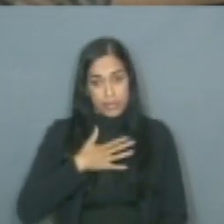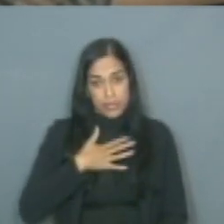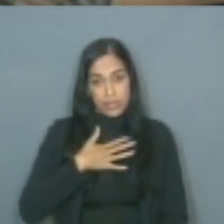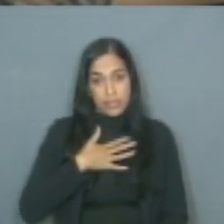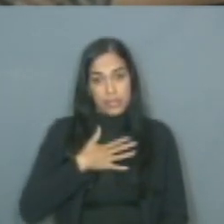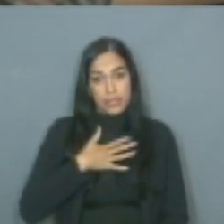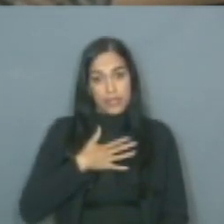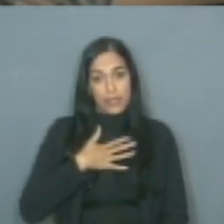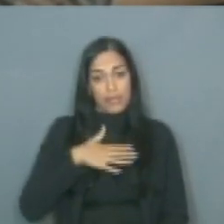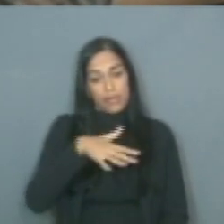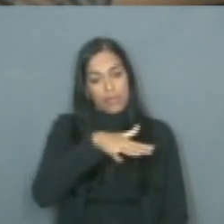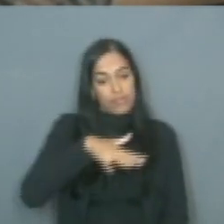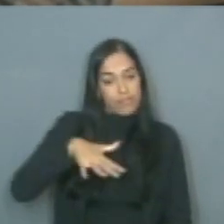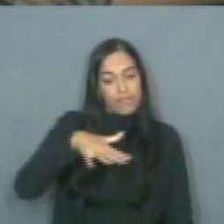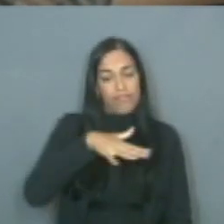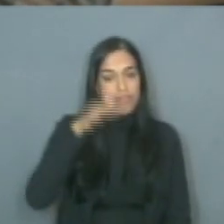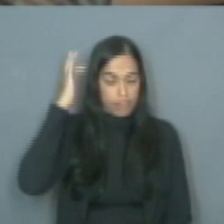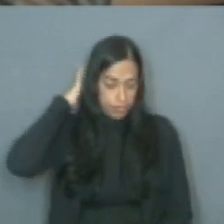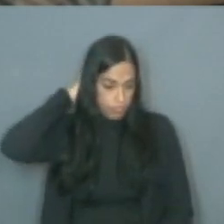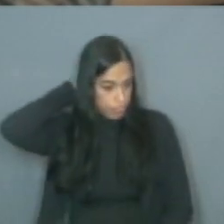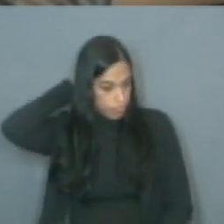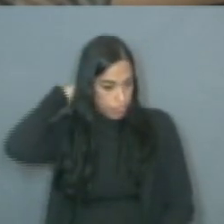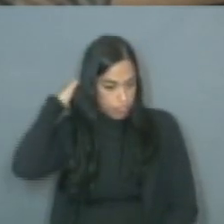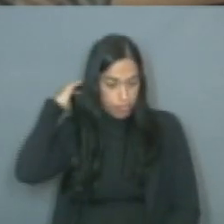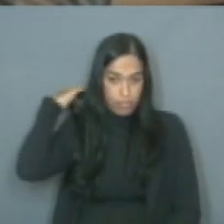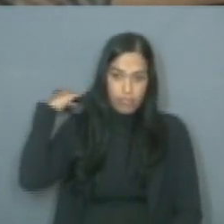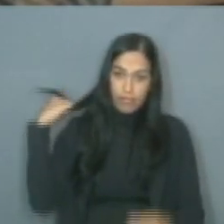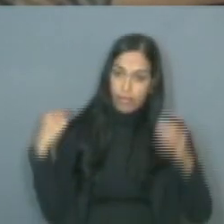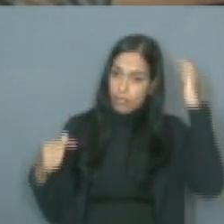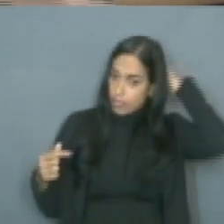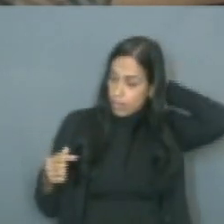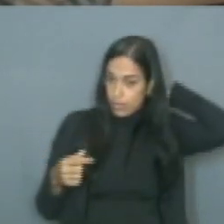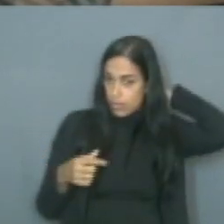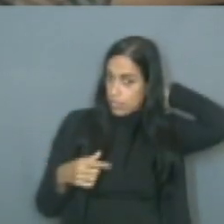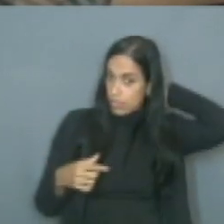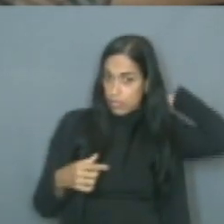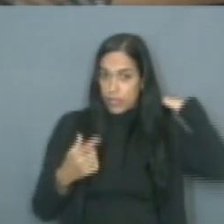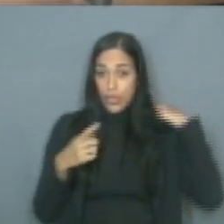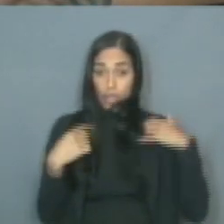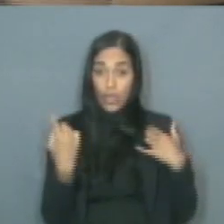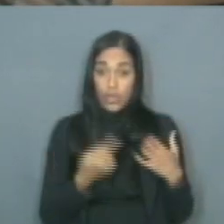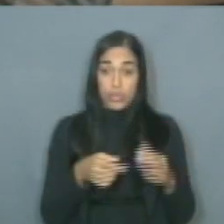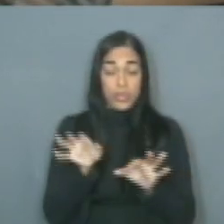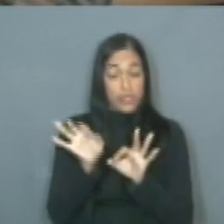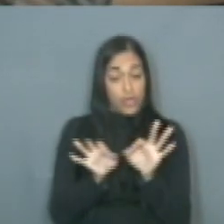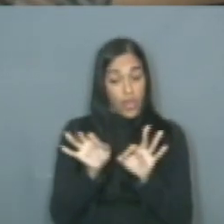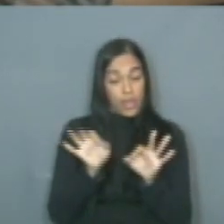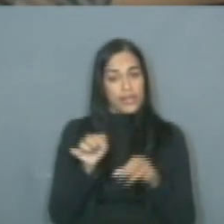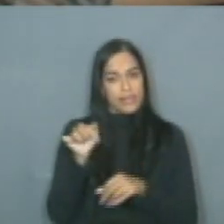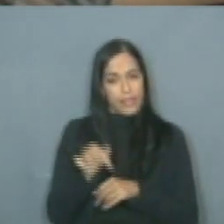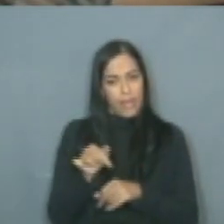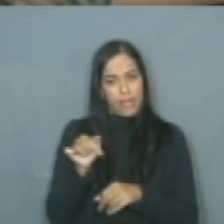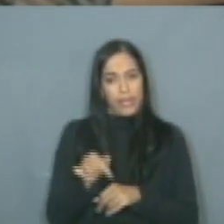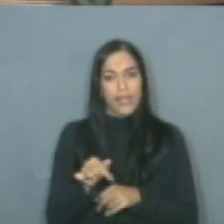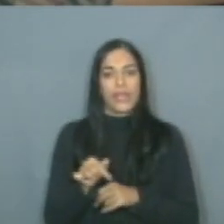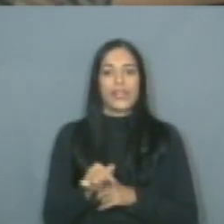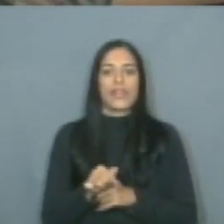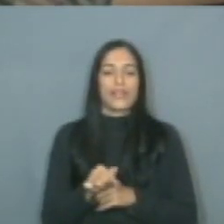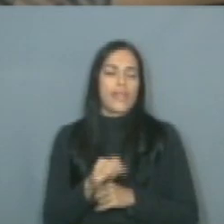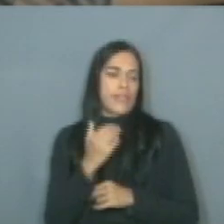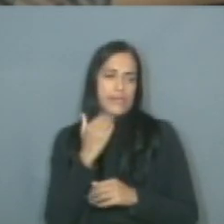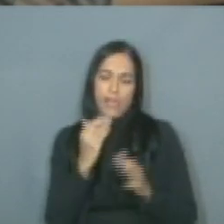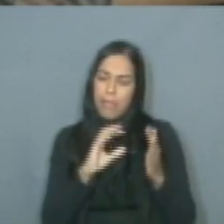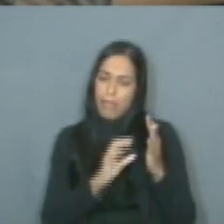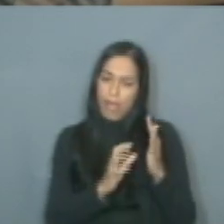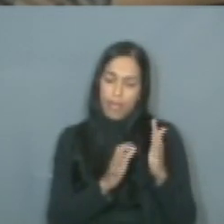para o pessoal da oposição, nós podemos montar aqui, e aí sem ideologias, que eu concordo com o senhor totalmente, sem questão de